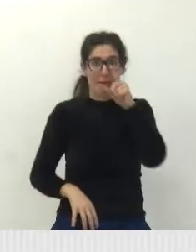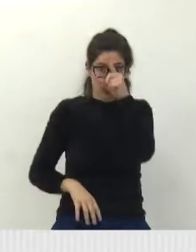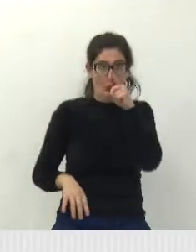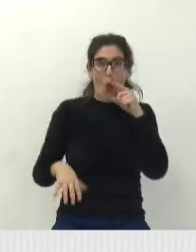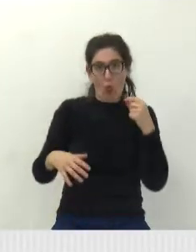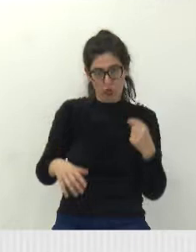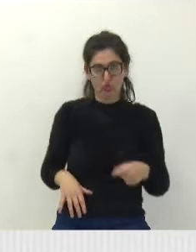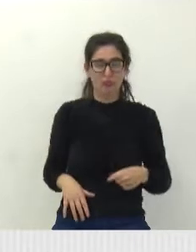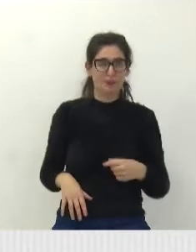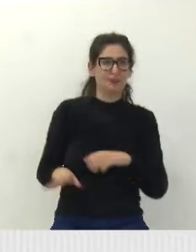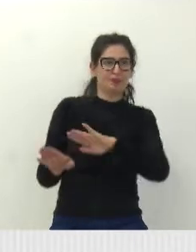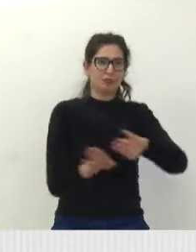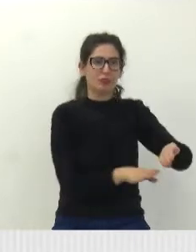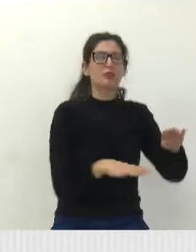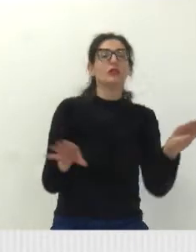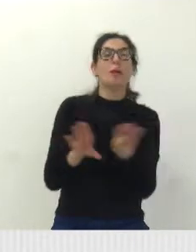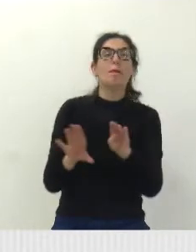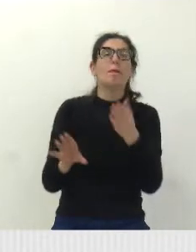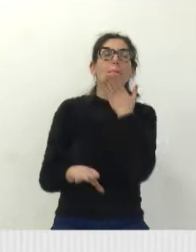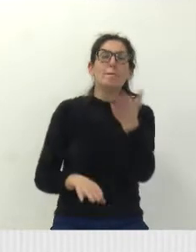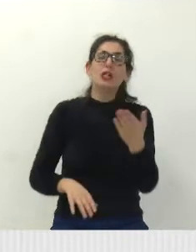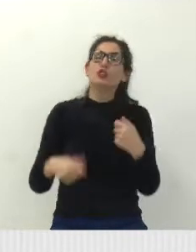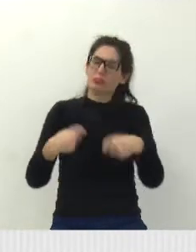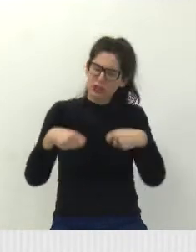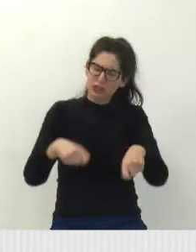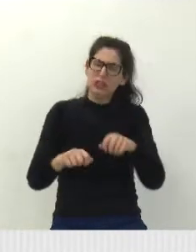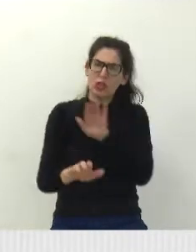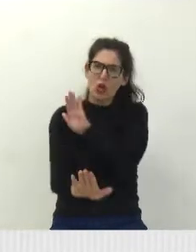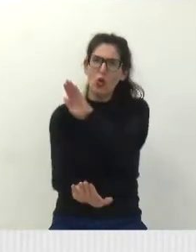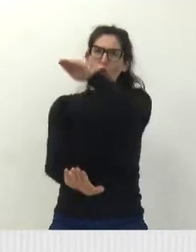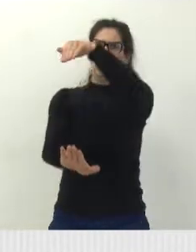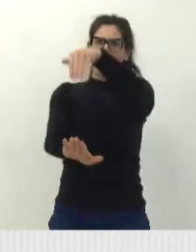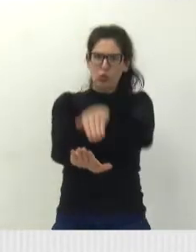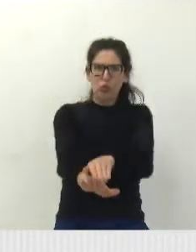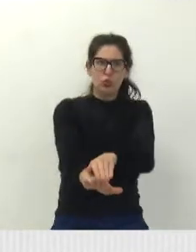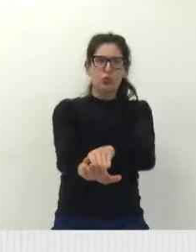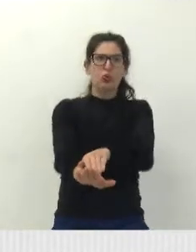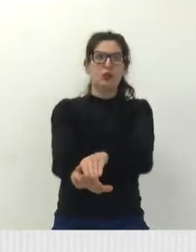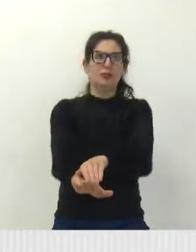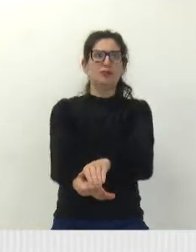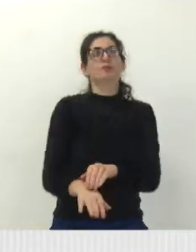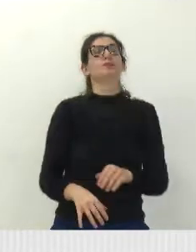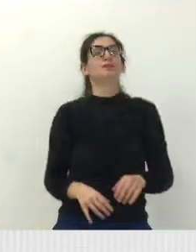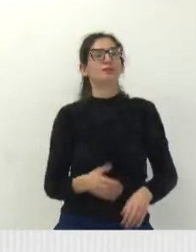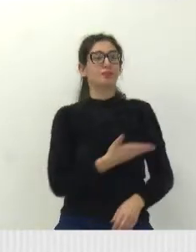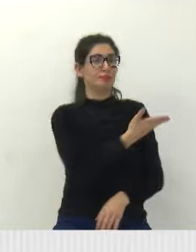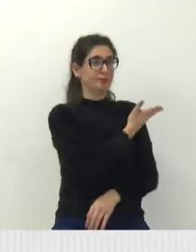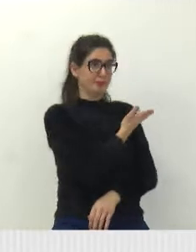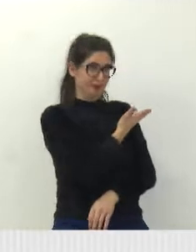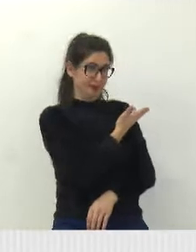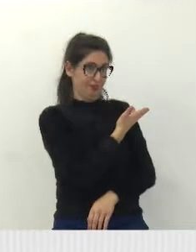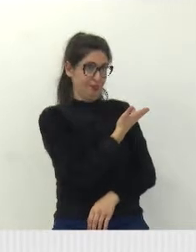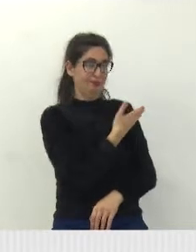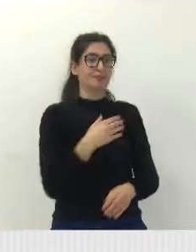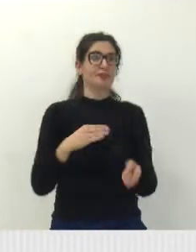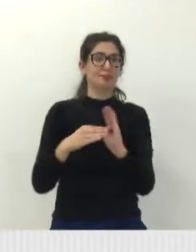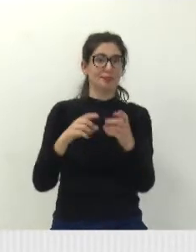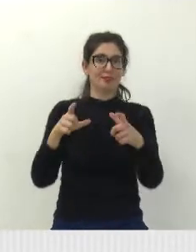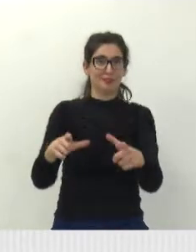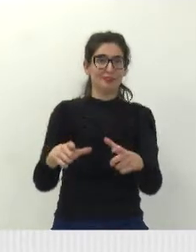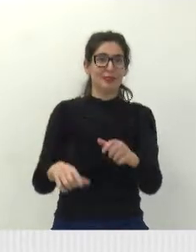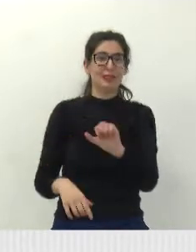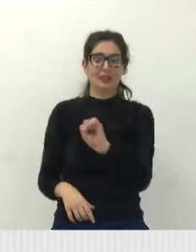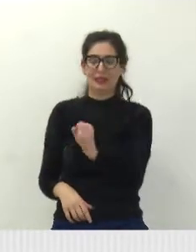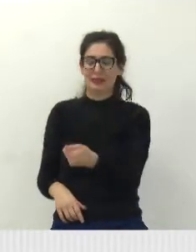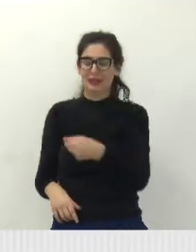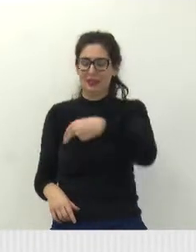Também outro sítio de lombada no bairro Jardim Santa Marina, na Avenida José Fortes Rangel, na altura número 310, próxima à escola